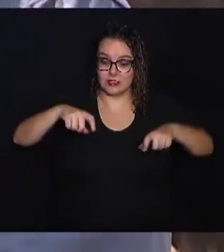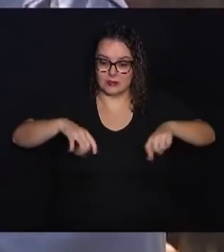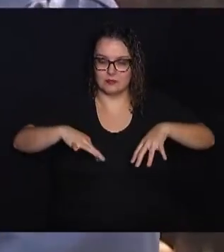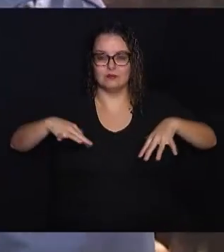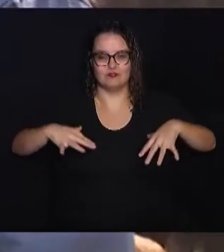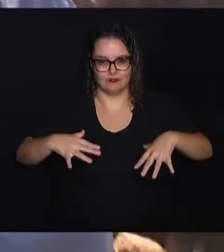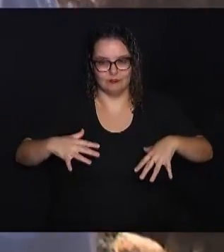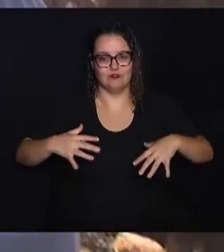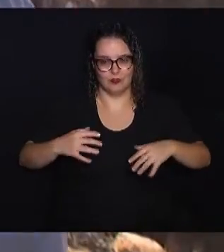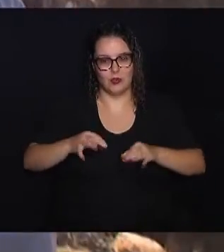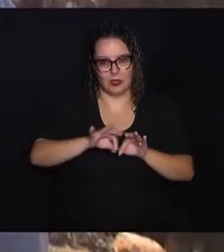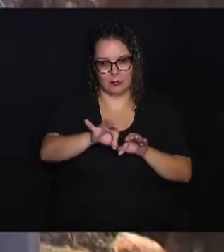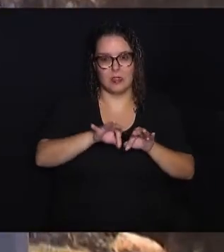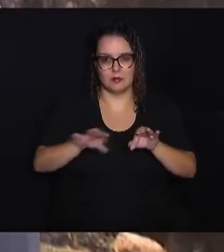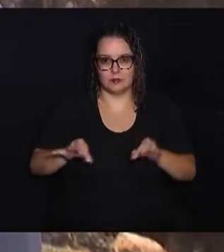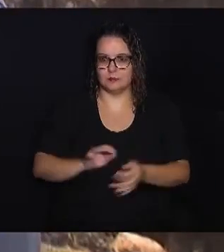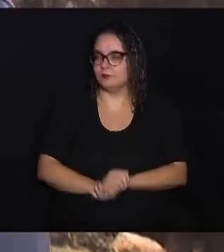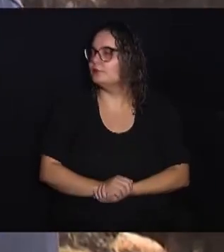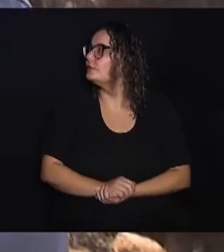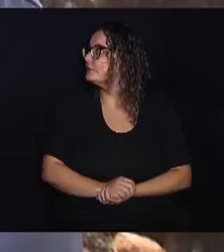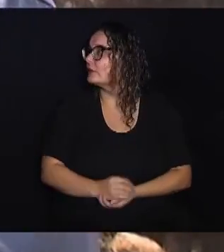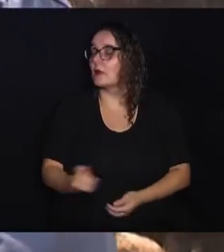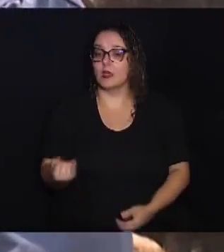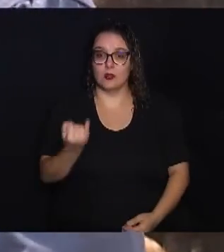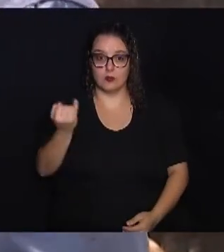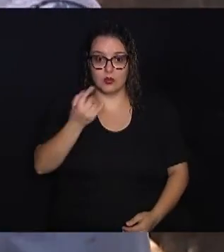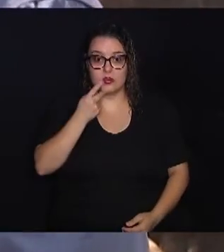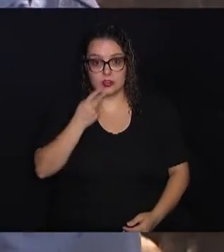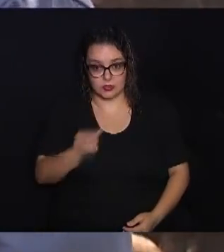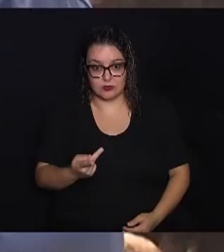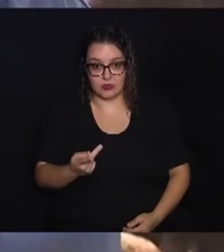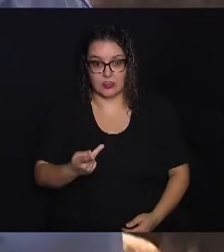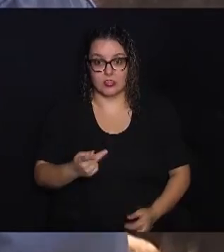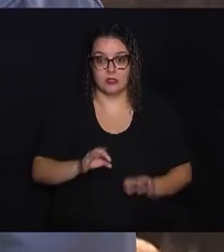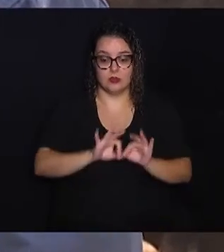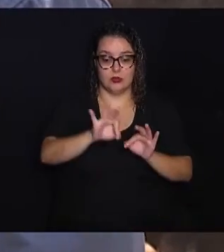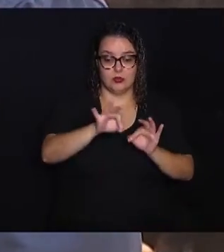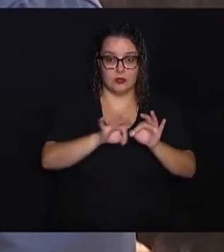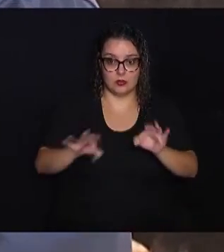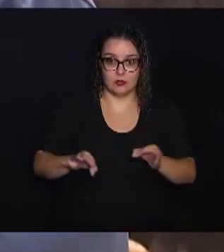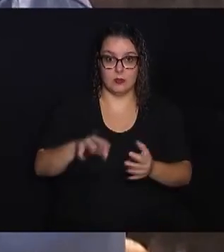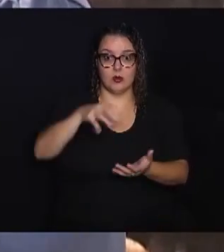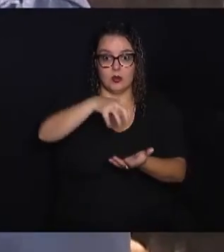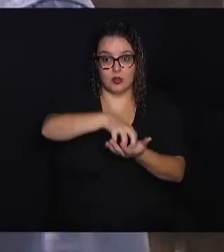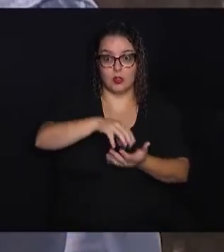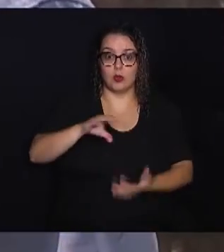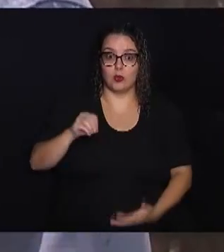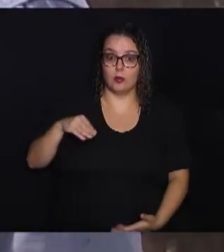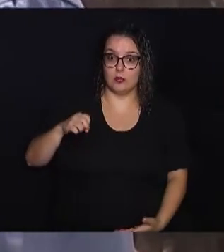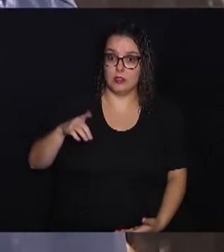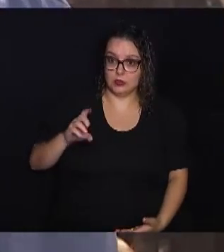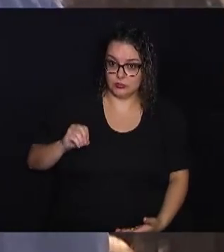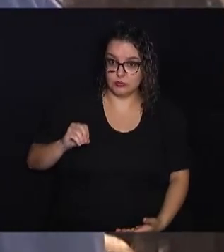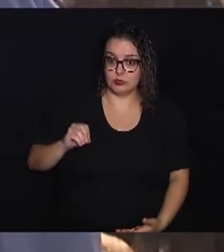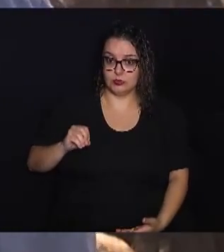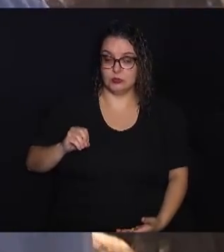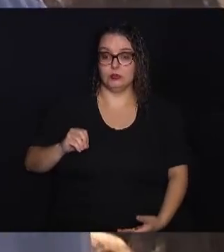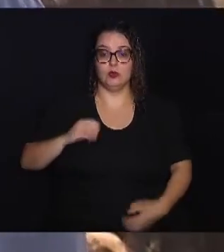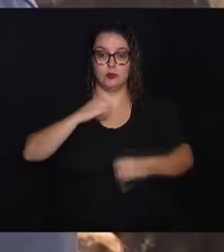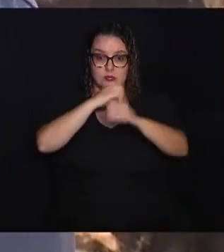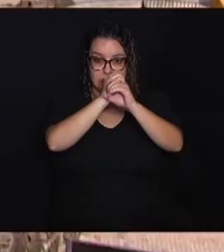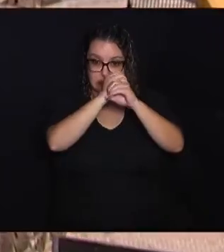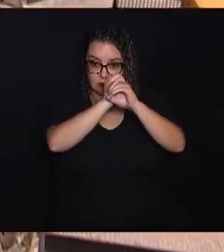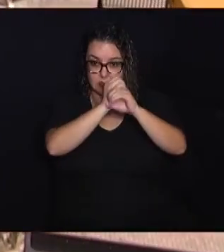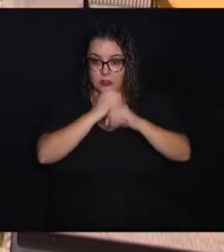salientar, que a gente está usando a estrutura do Parque Astronômico do Pico das Cabras como um posto de comando. né? Na região do parque, o incêndio